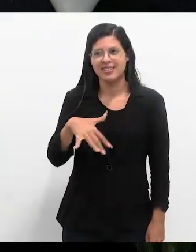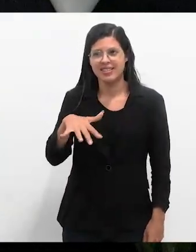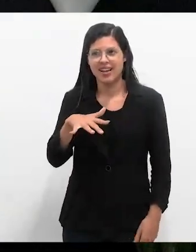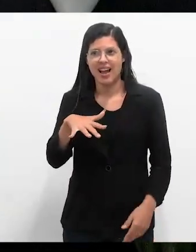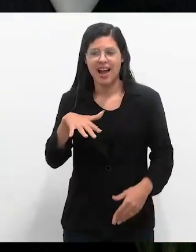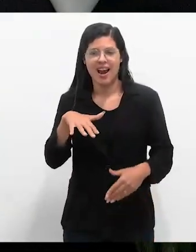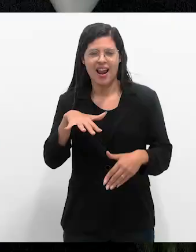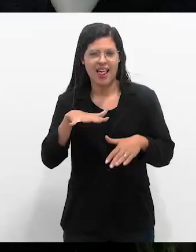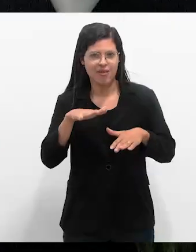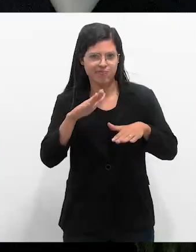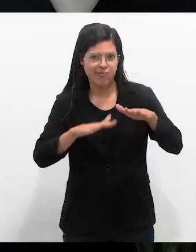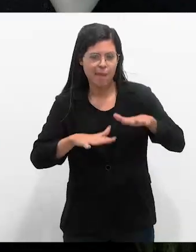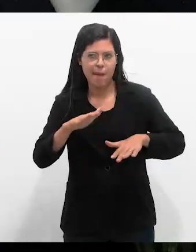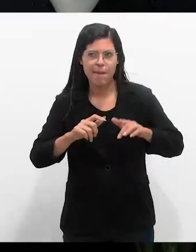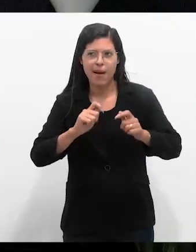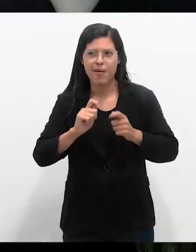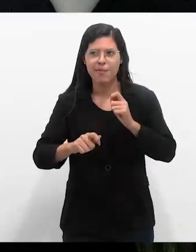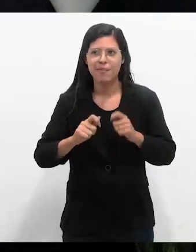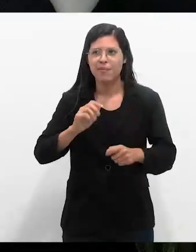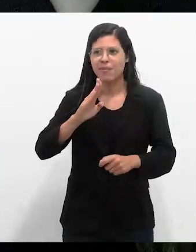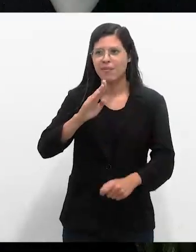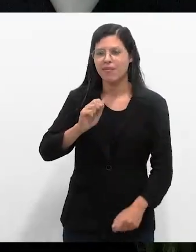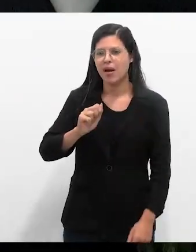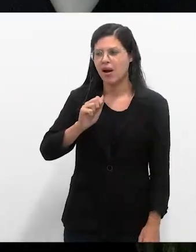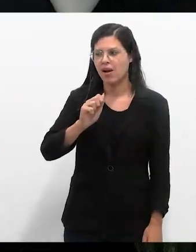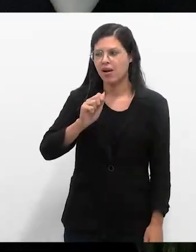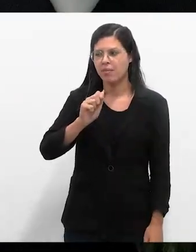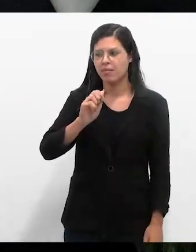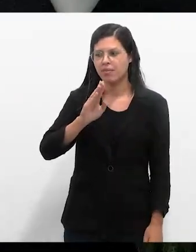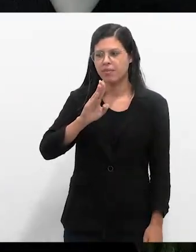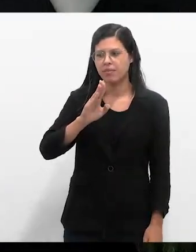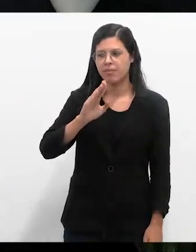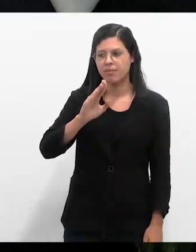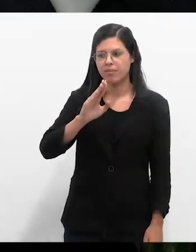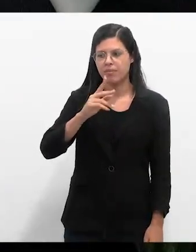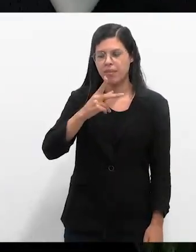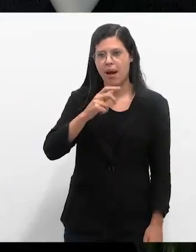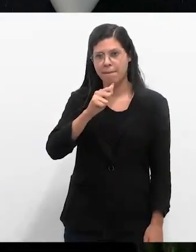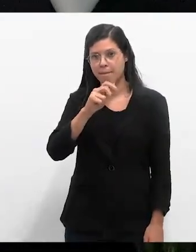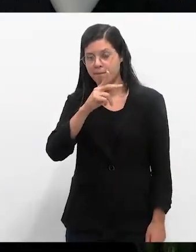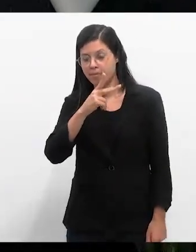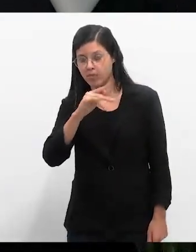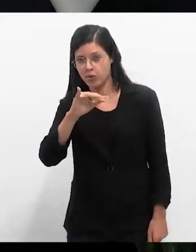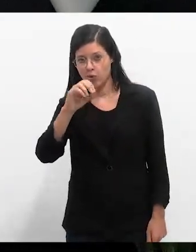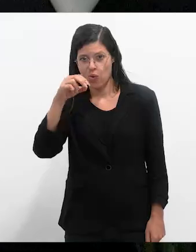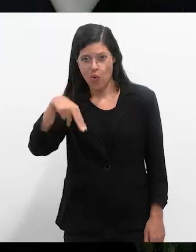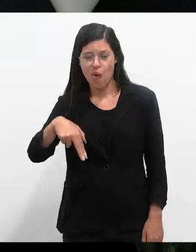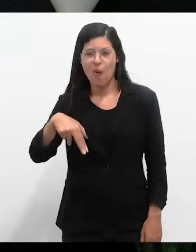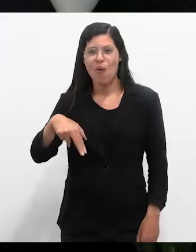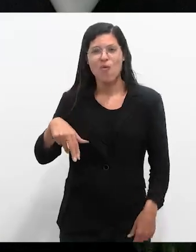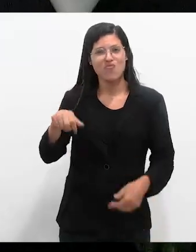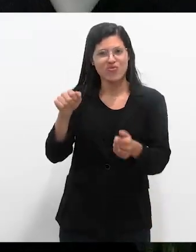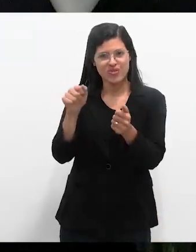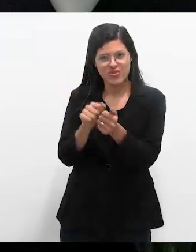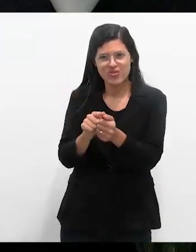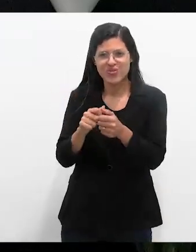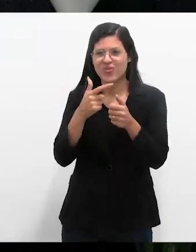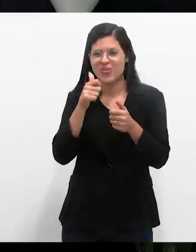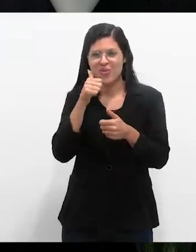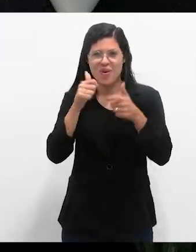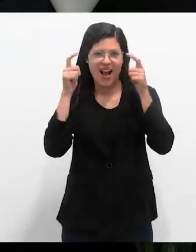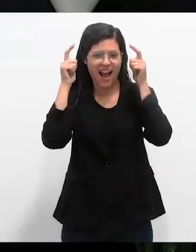pagelança, do indígena, Papillon, levou a rainha para Pedra do Sal. Eu queria